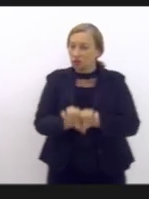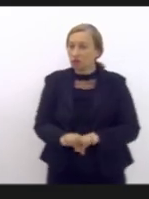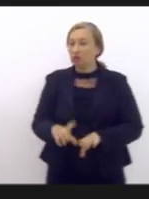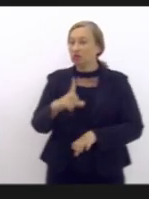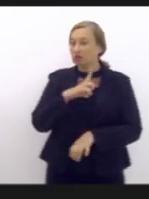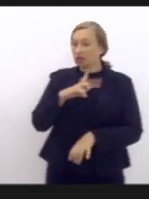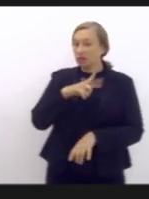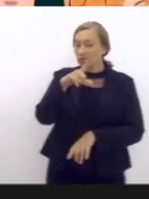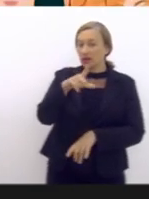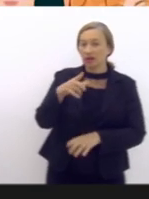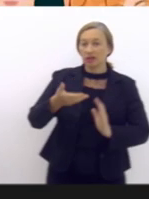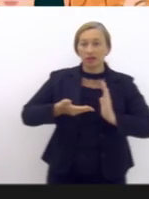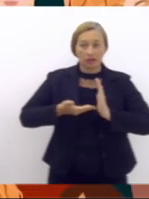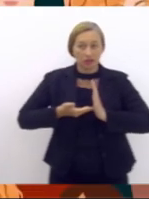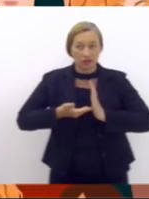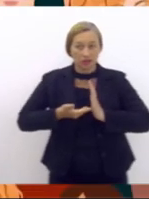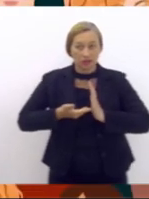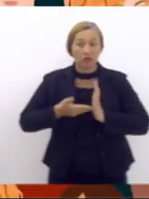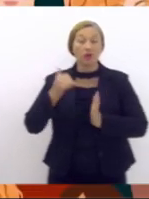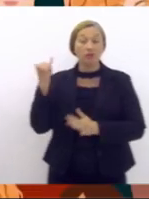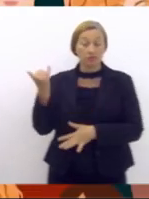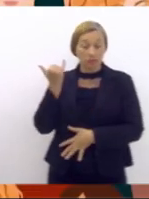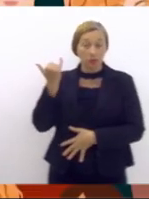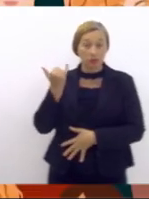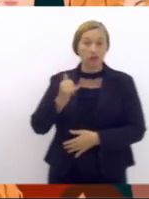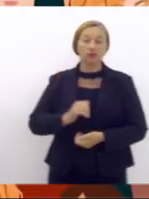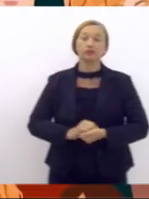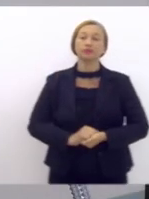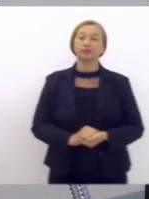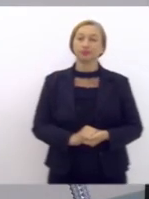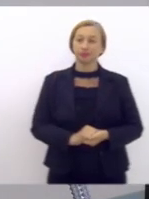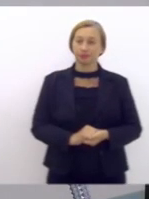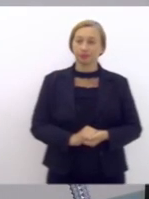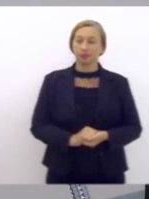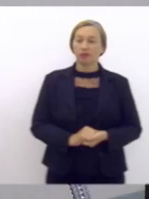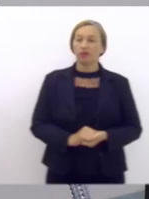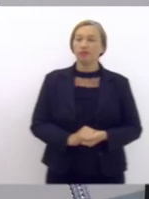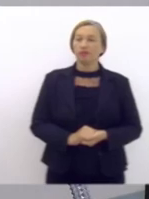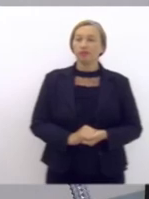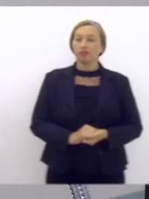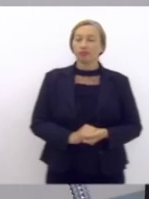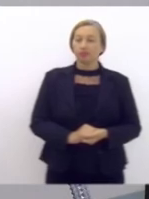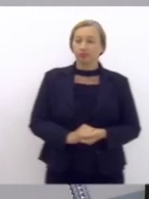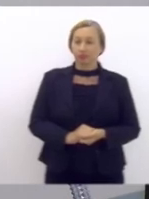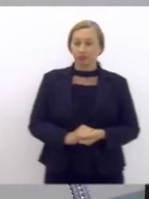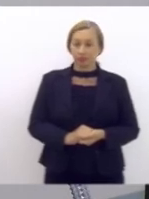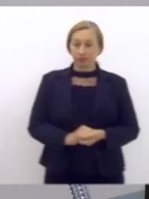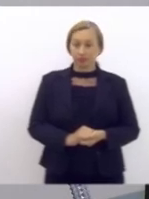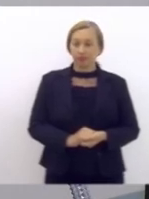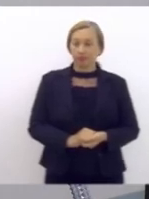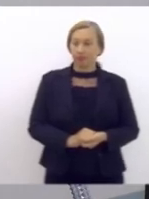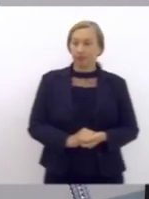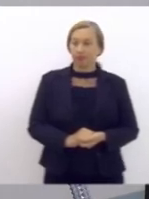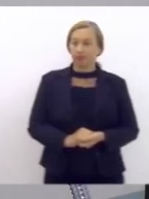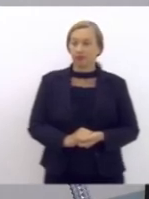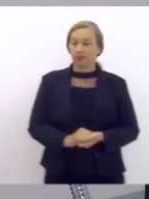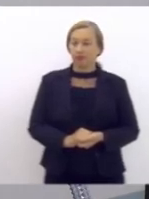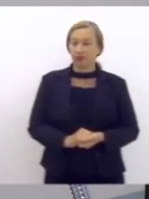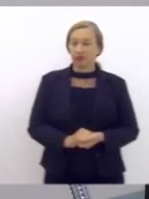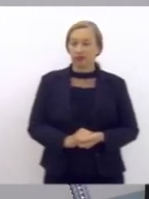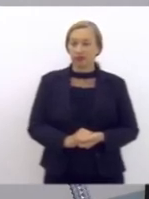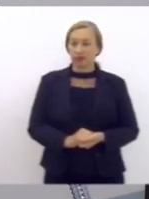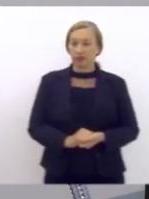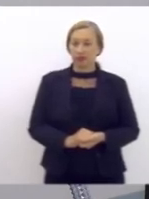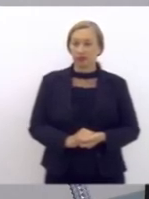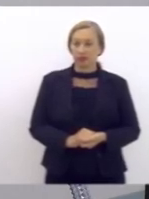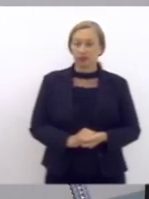lá na Câmara dos Deputados, então acho que vai ser bastante esclarecedora nesse sentido. Deixa eu só colocar